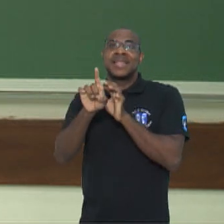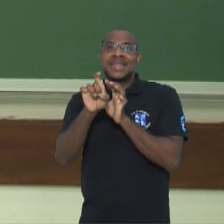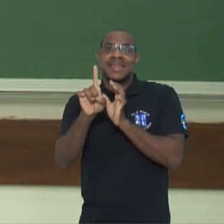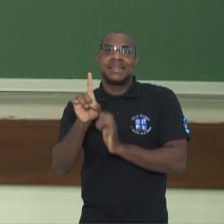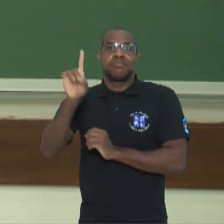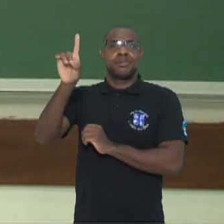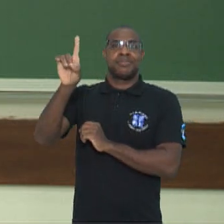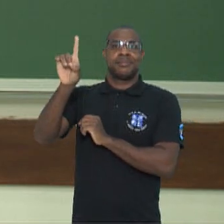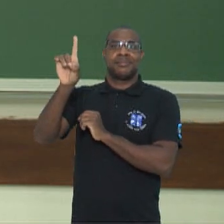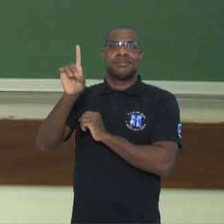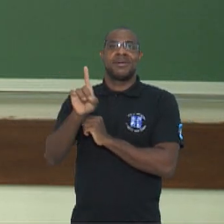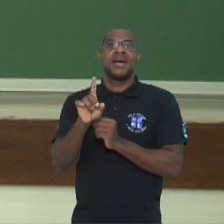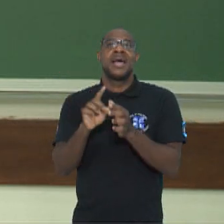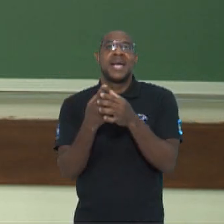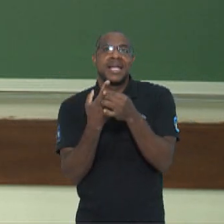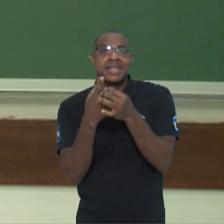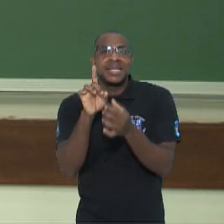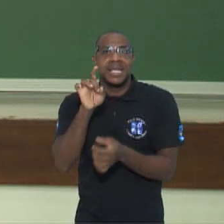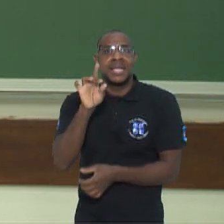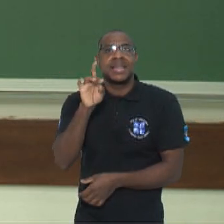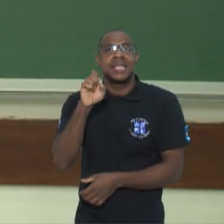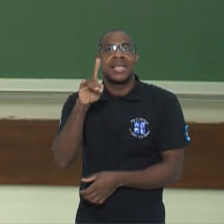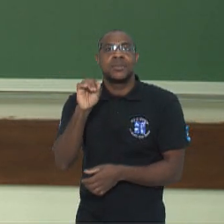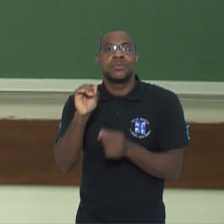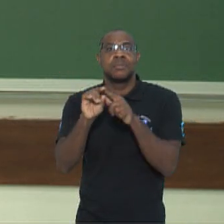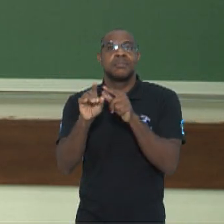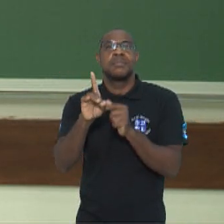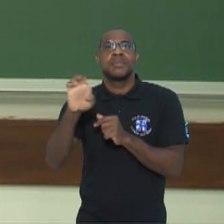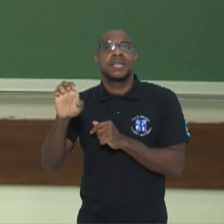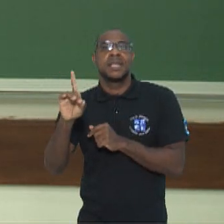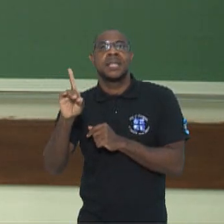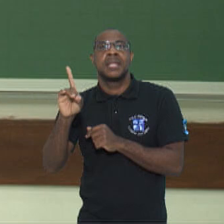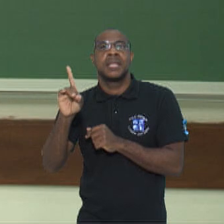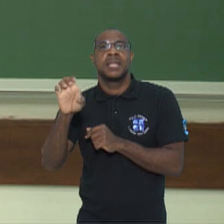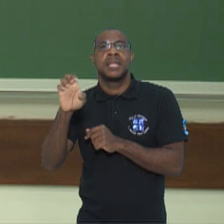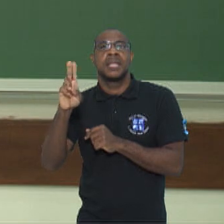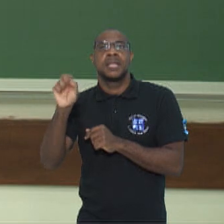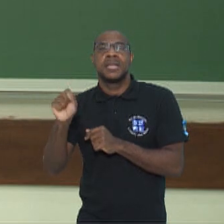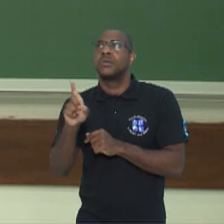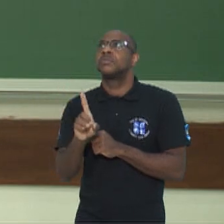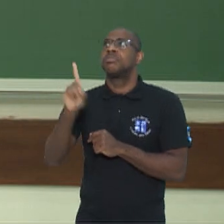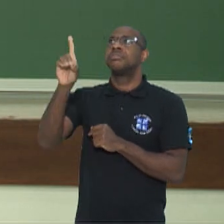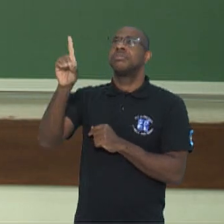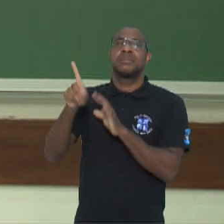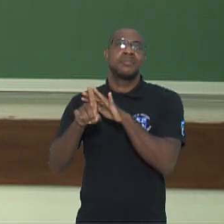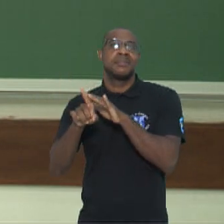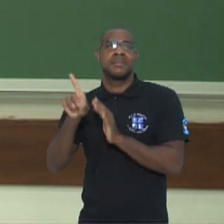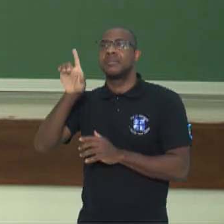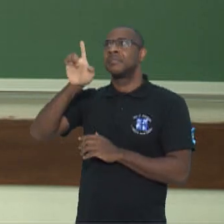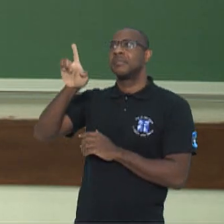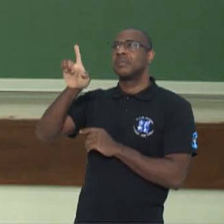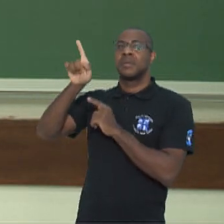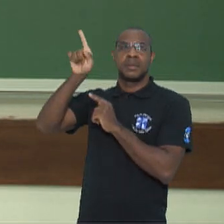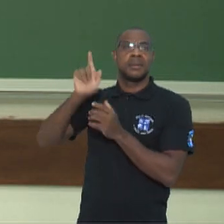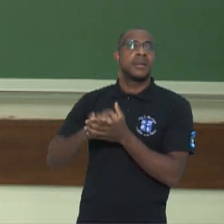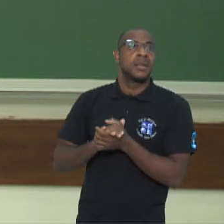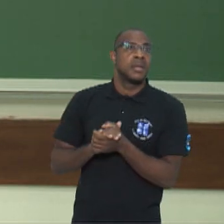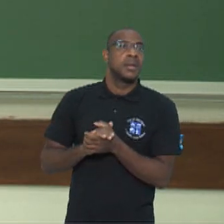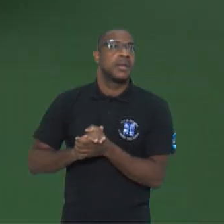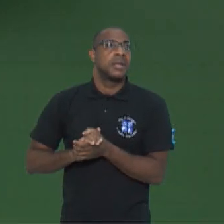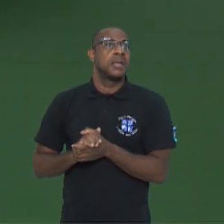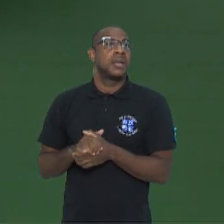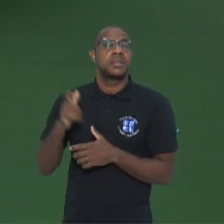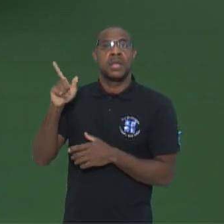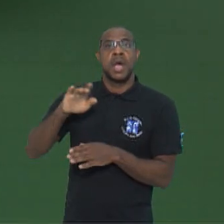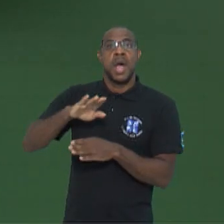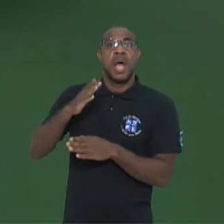mais belas e é um ícone do montanhismo brasileiro. Bem, são duas das